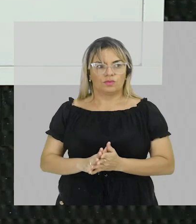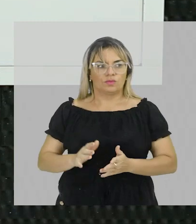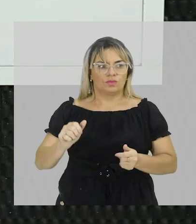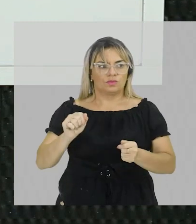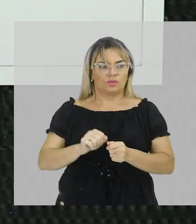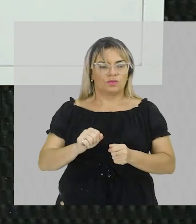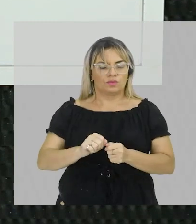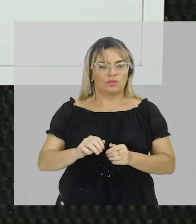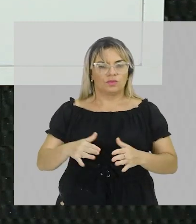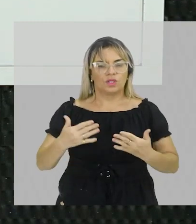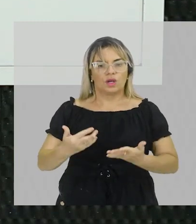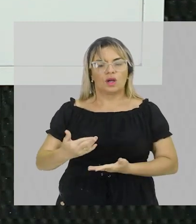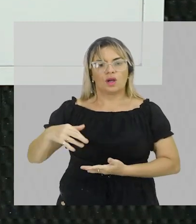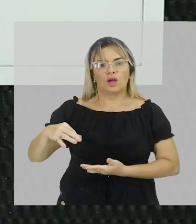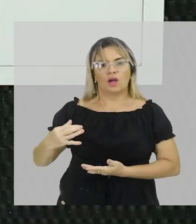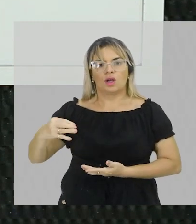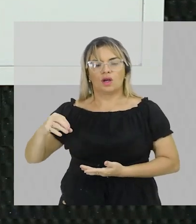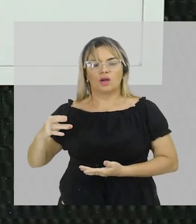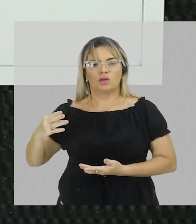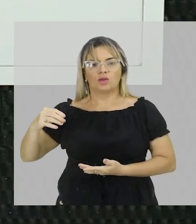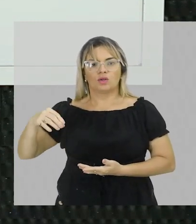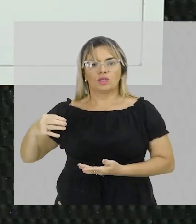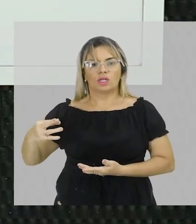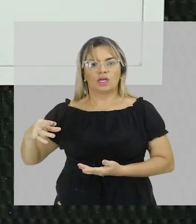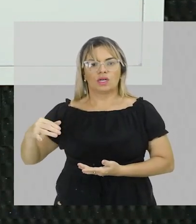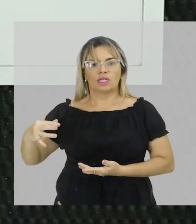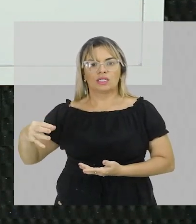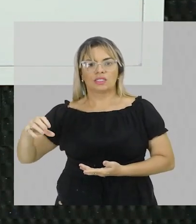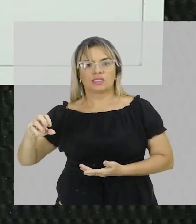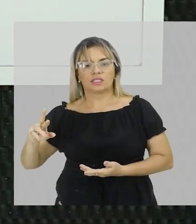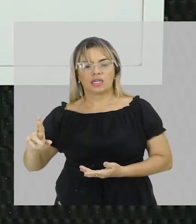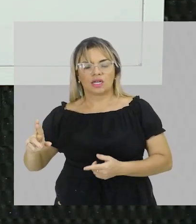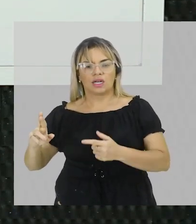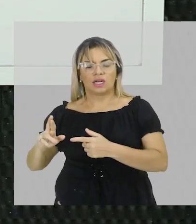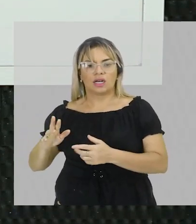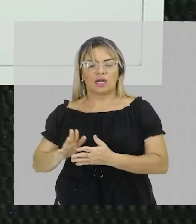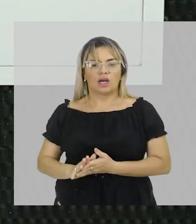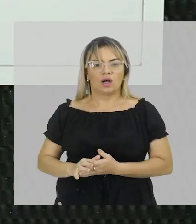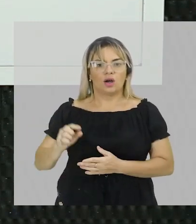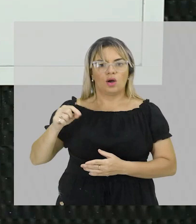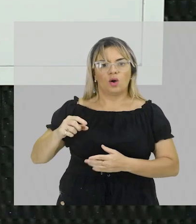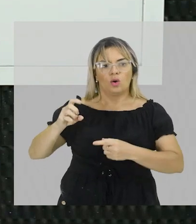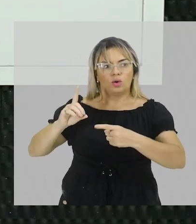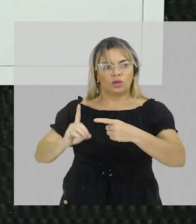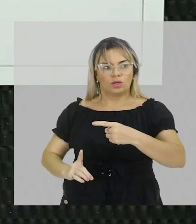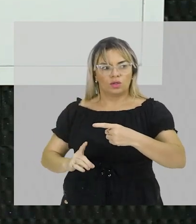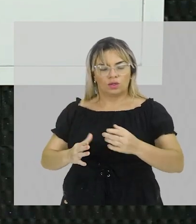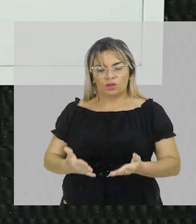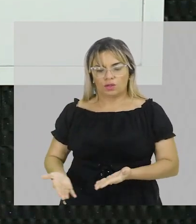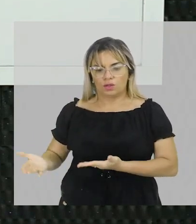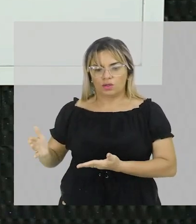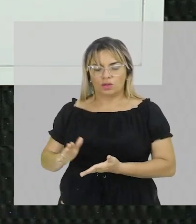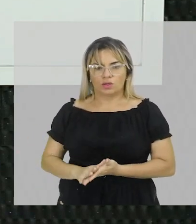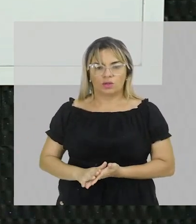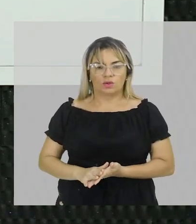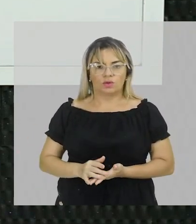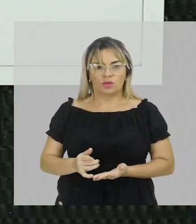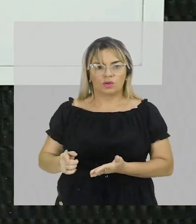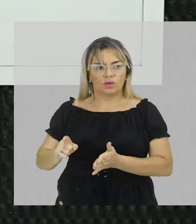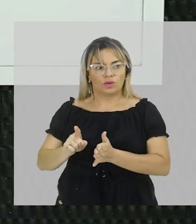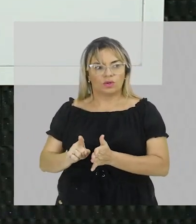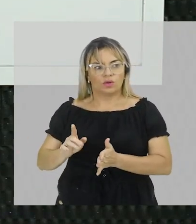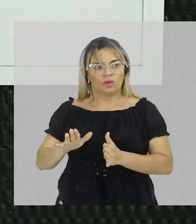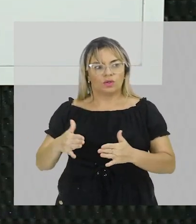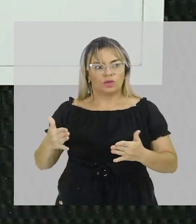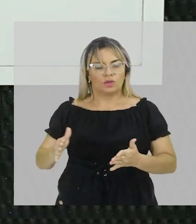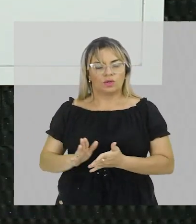que racionalizar o denominador. O fator racionalizante é esse carinha aqui com o sinal trocado.